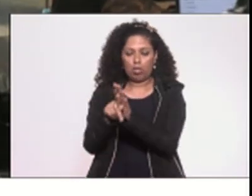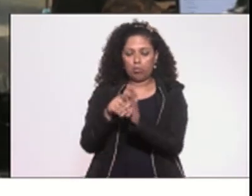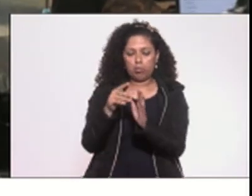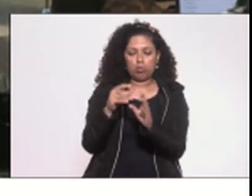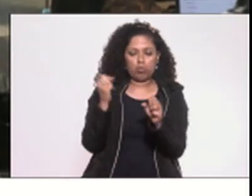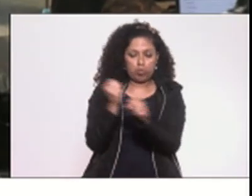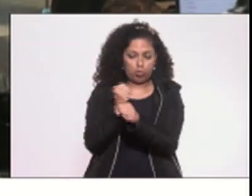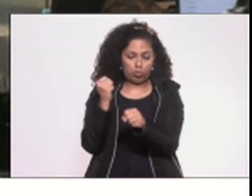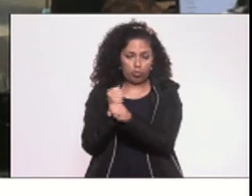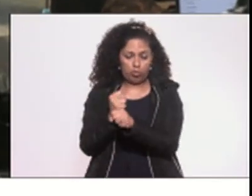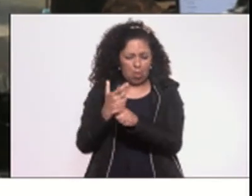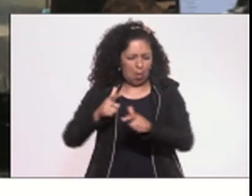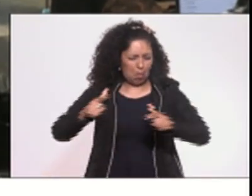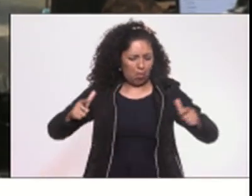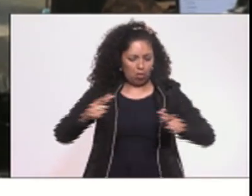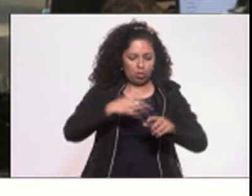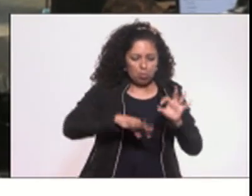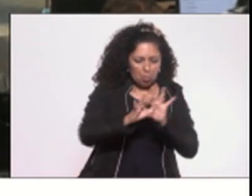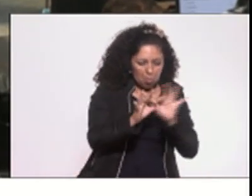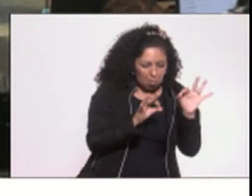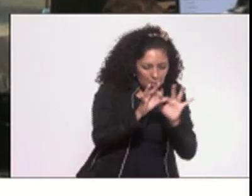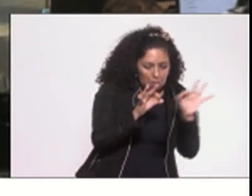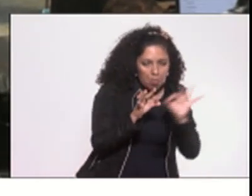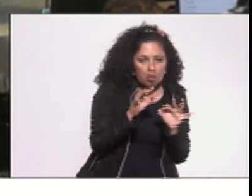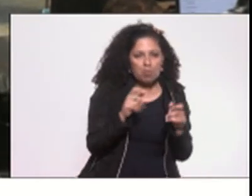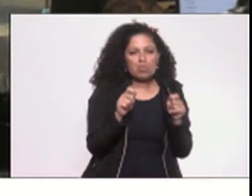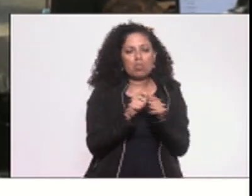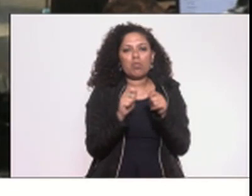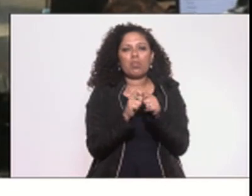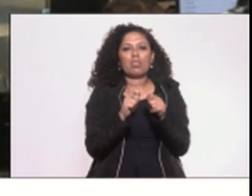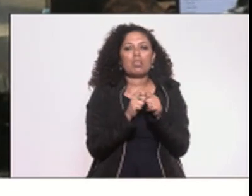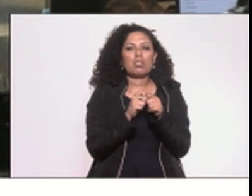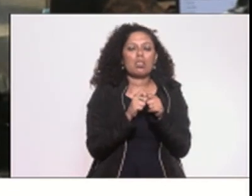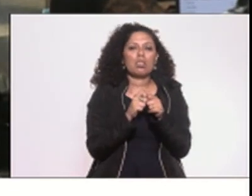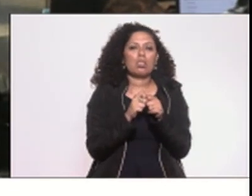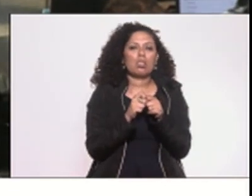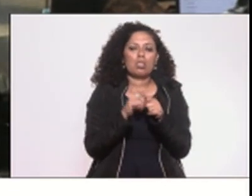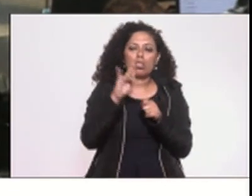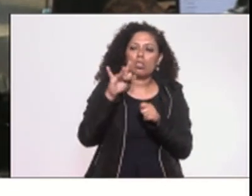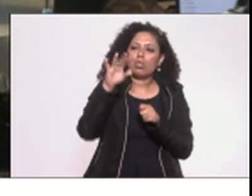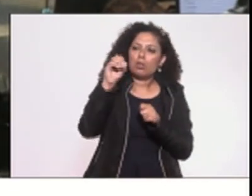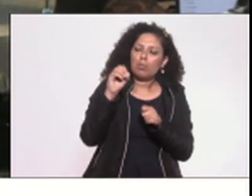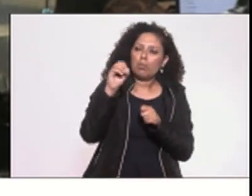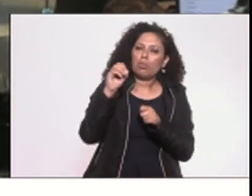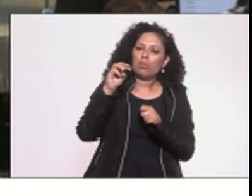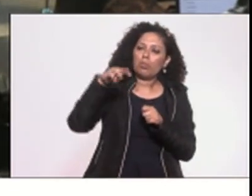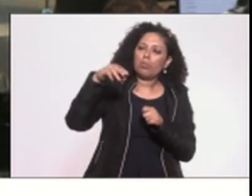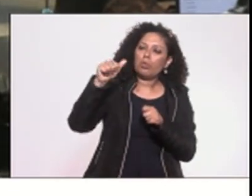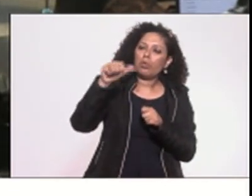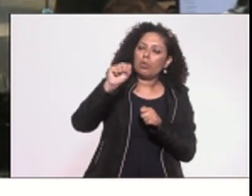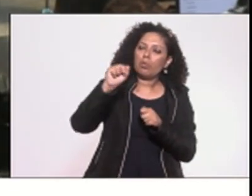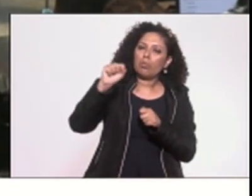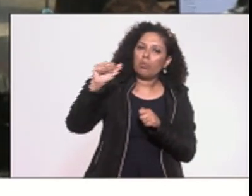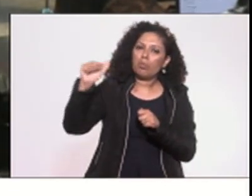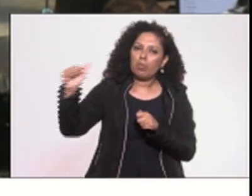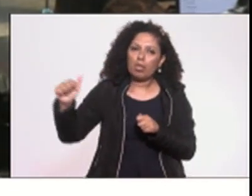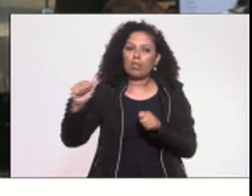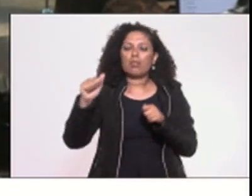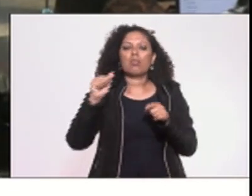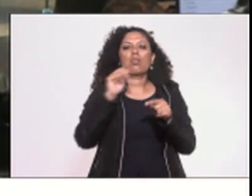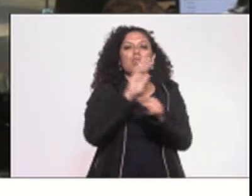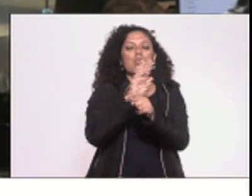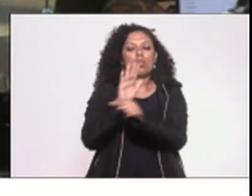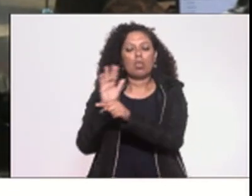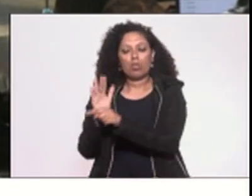grande escala, processamos e processamos fazendo a biomassa, que inclusive alimenta a nossa caldeira movida